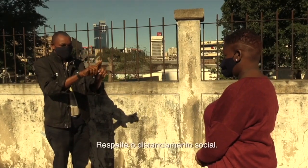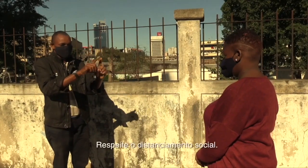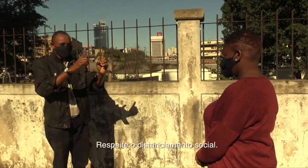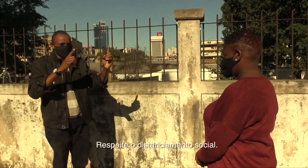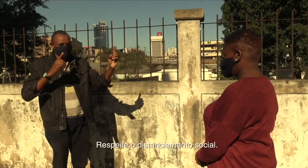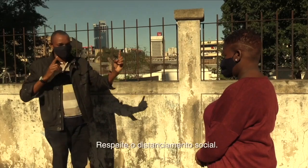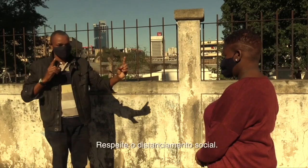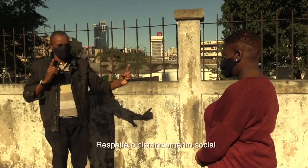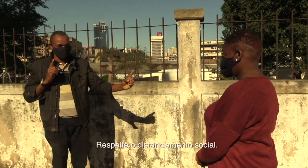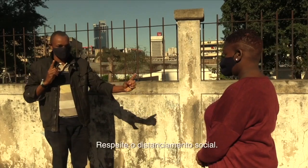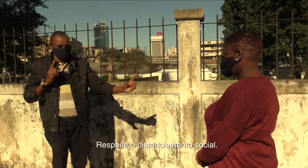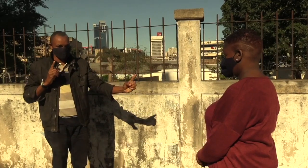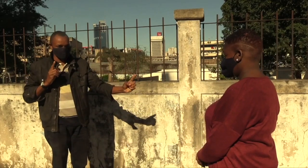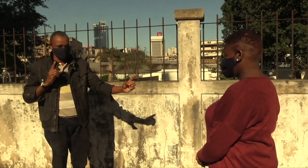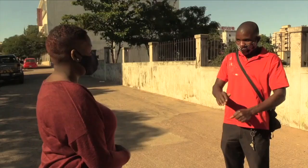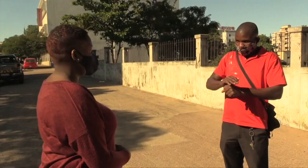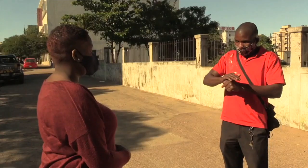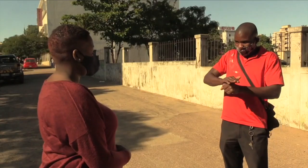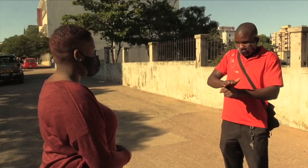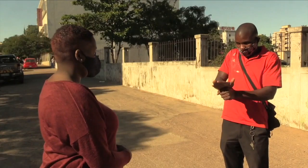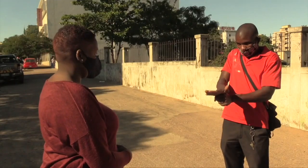Respeite o distanciamento social.